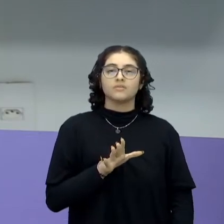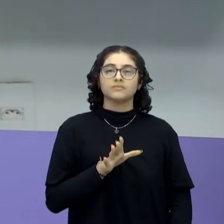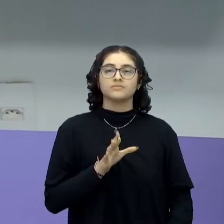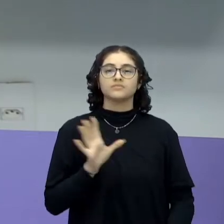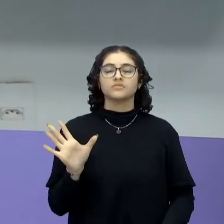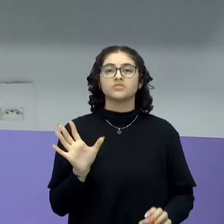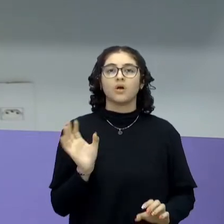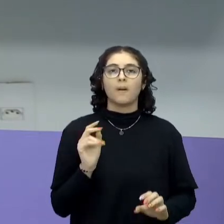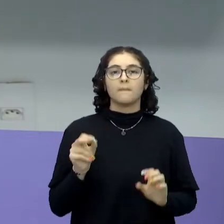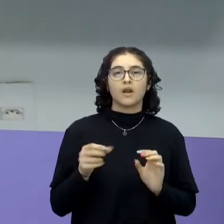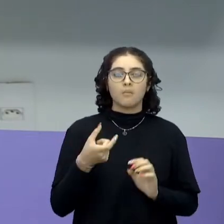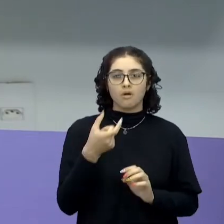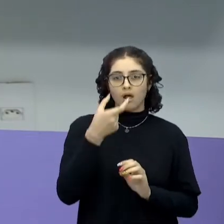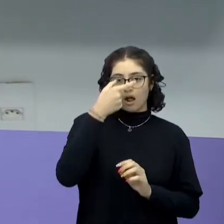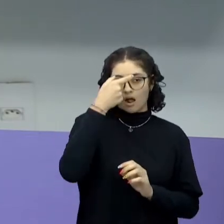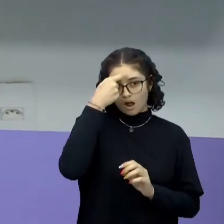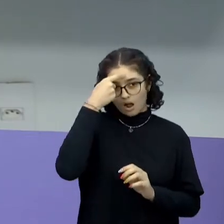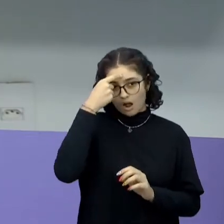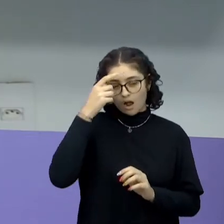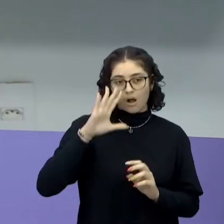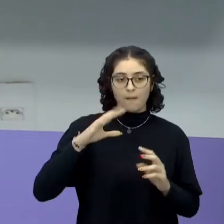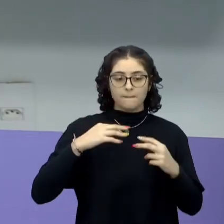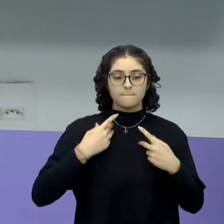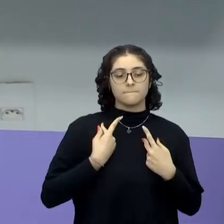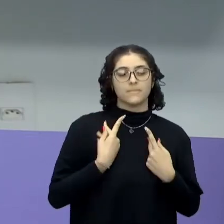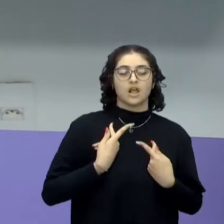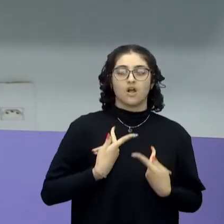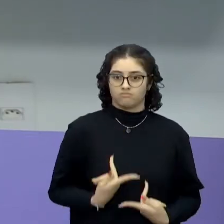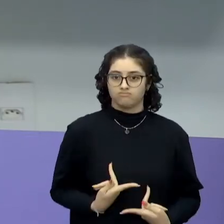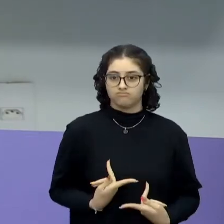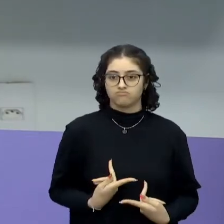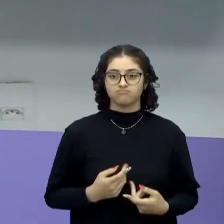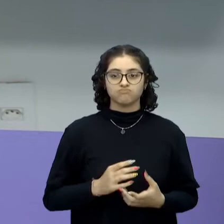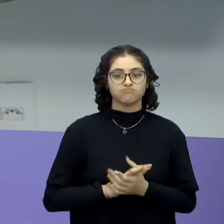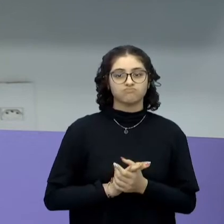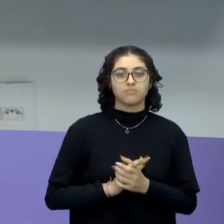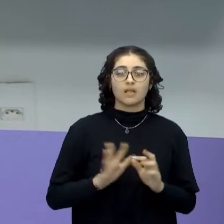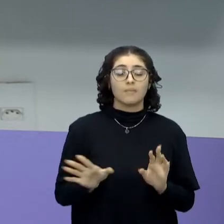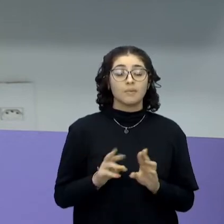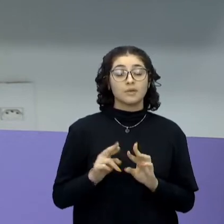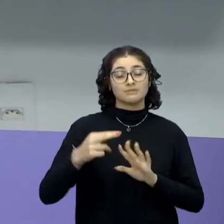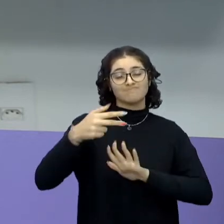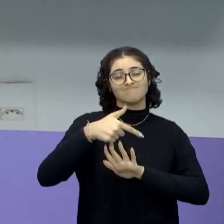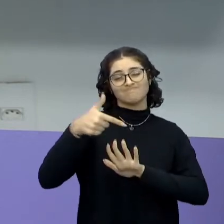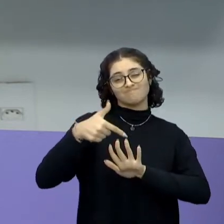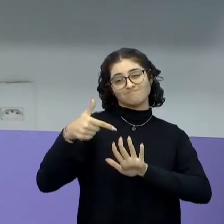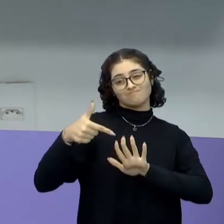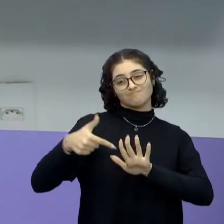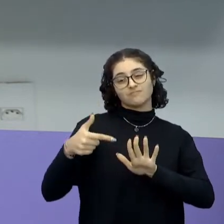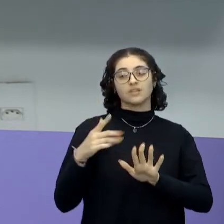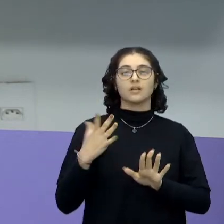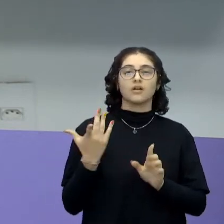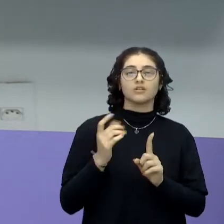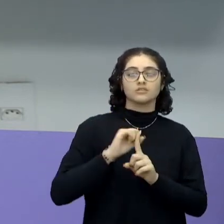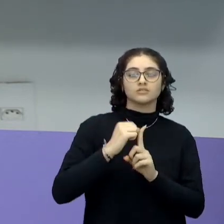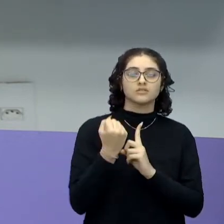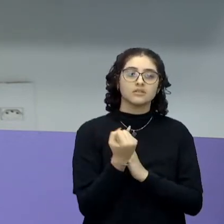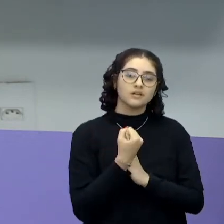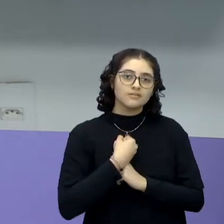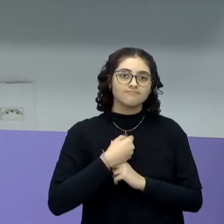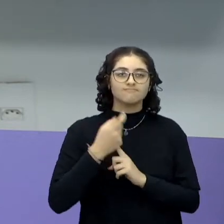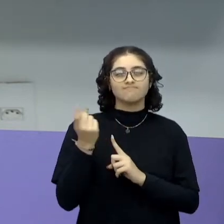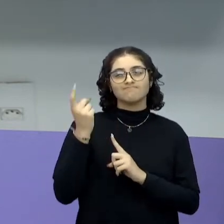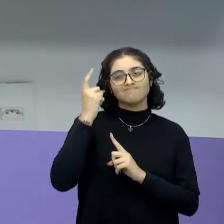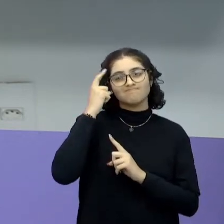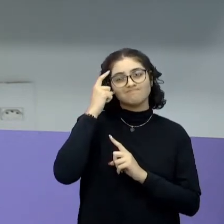um caráter fisiológico, biológico, mas também de diversas outras dimensões sociais,